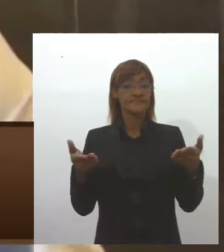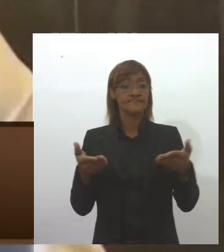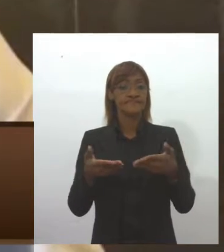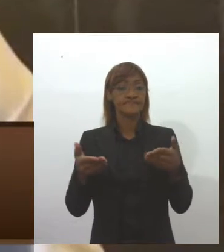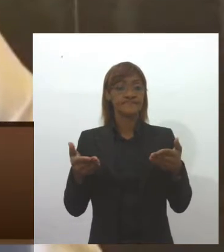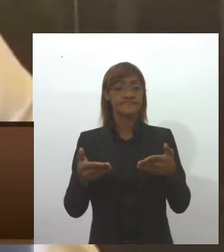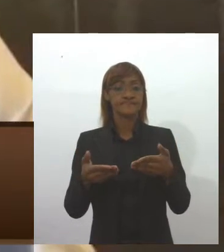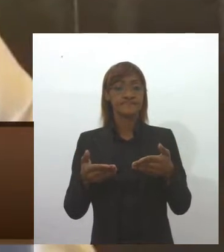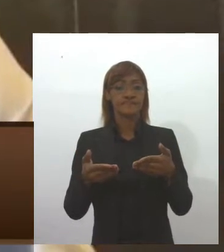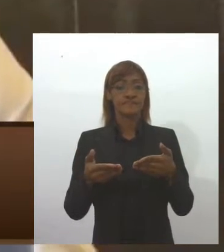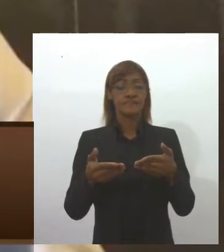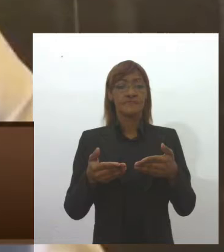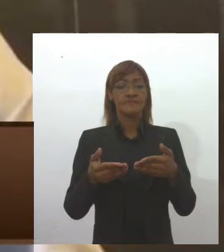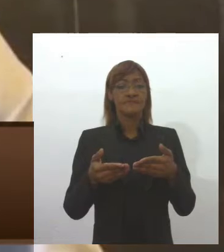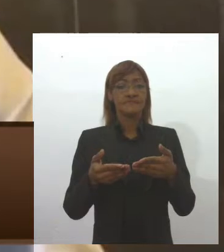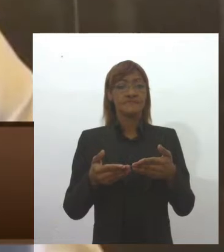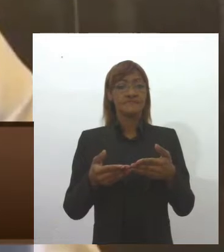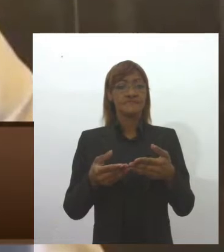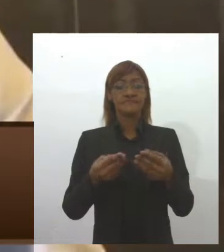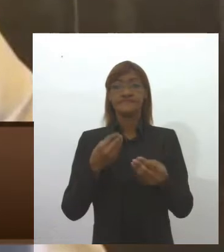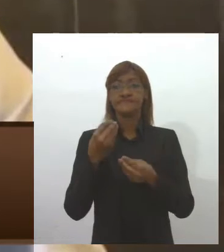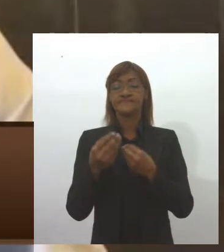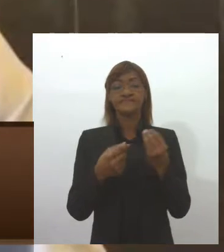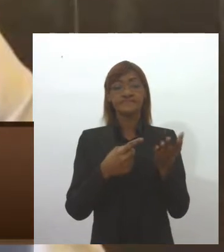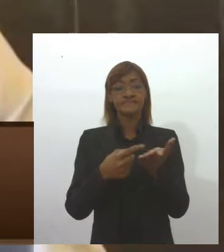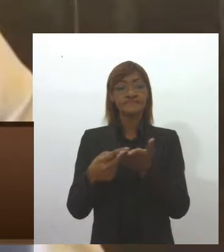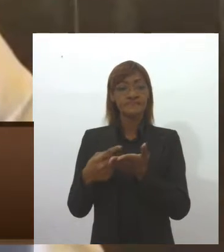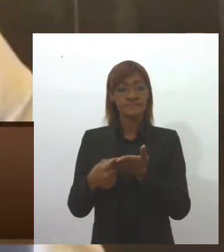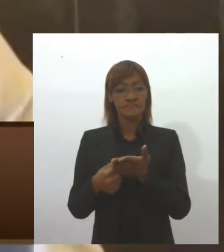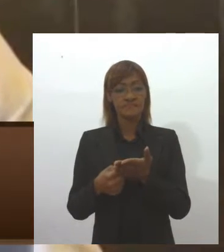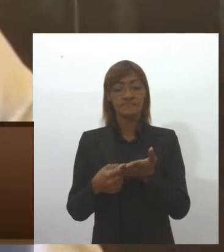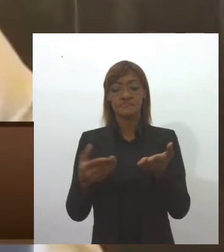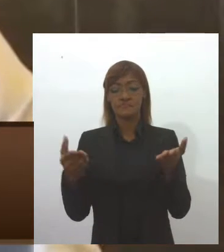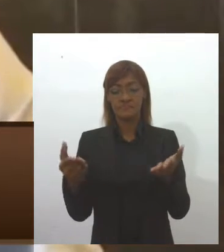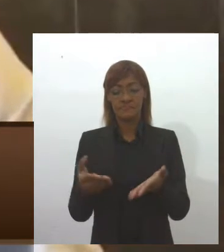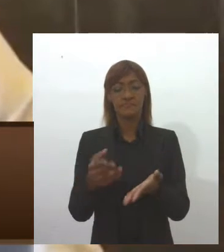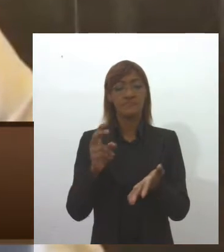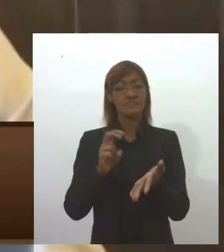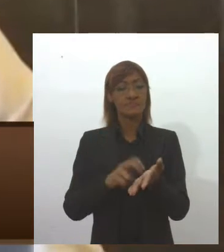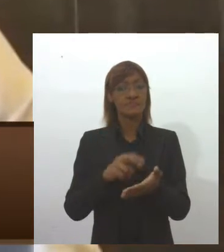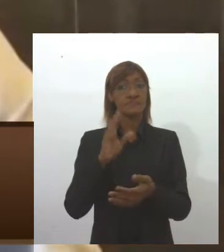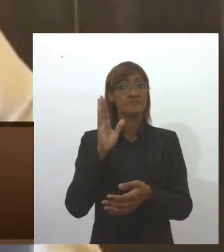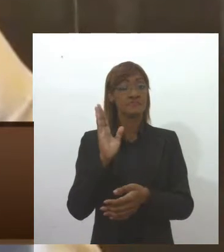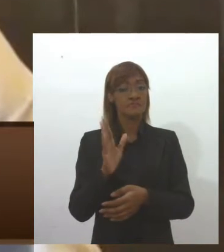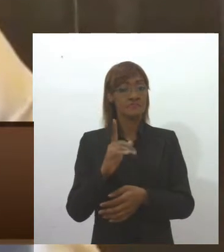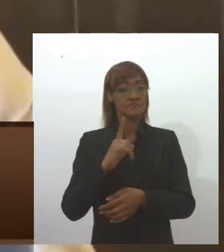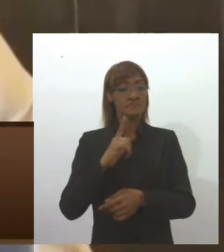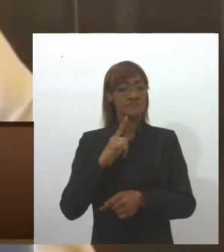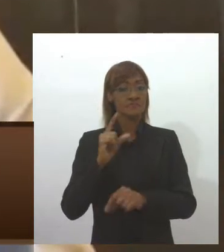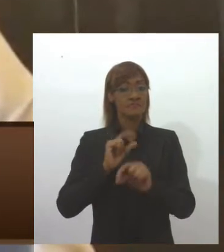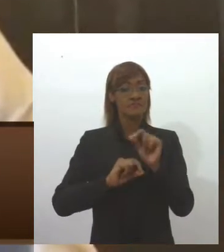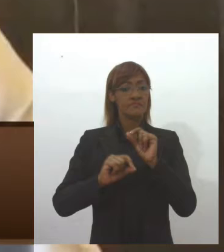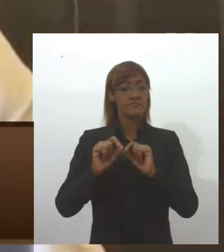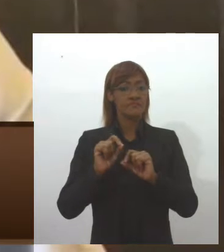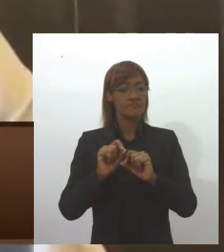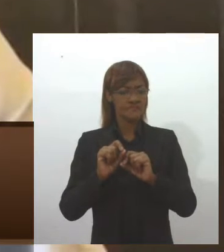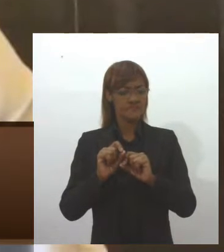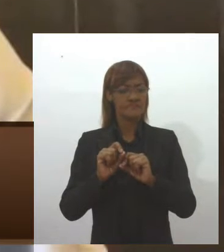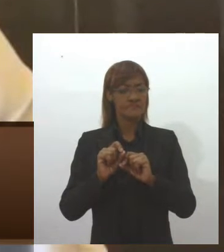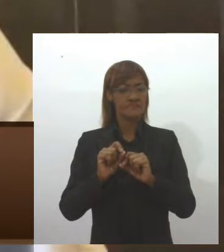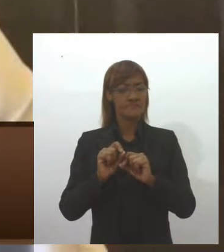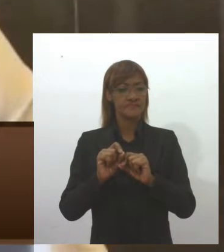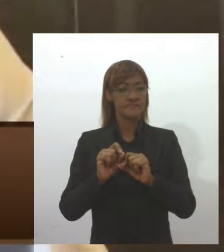pontes, fazendo parcerias, inclusive hoje de manhã fizemos a maior parceria público-privada, podemos dizer,